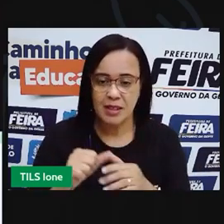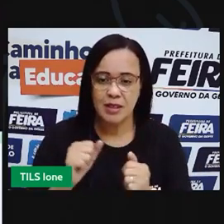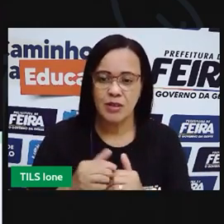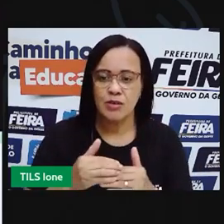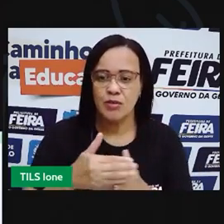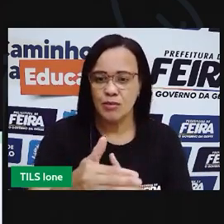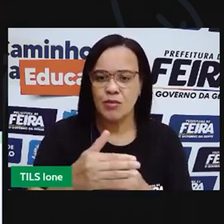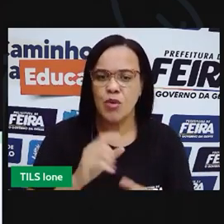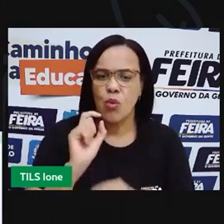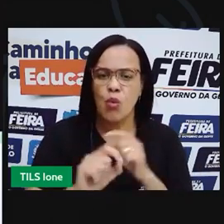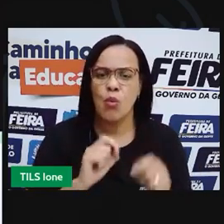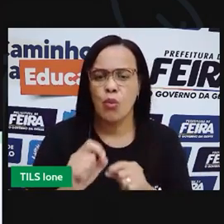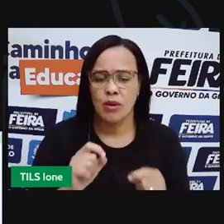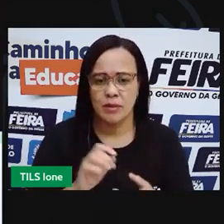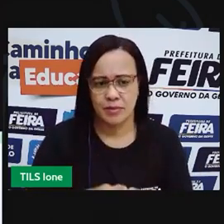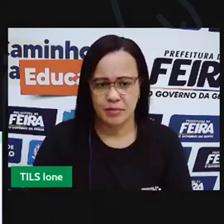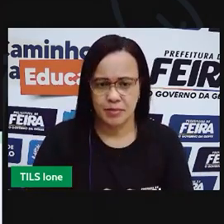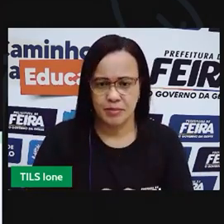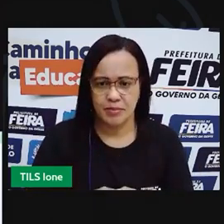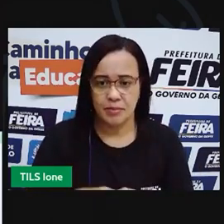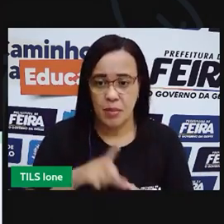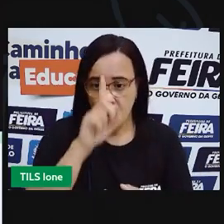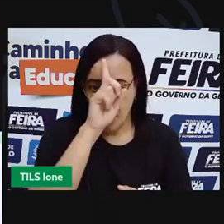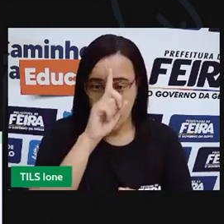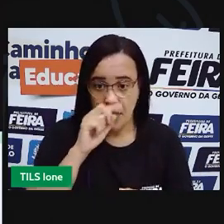vaso amarelo, eu tenho